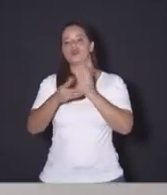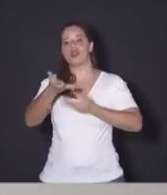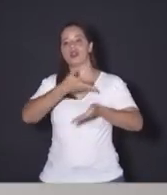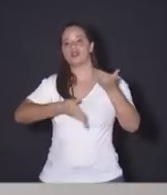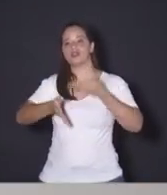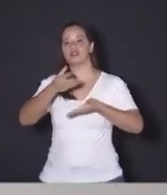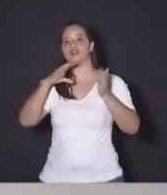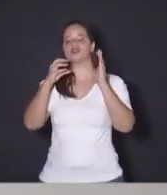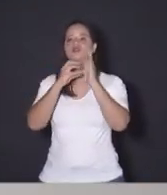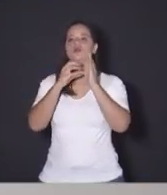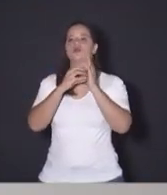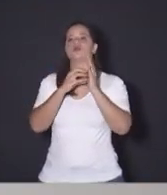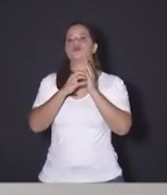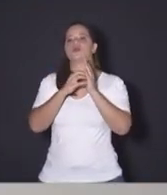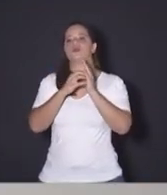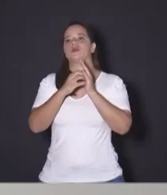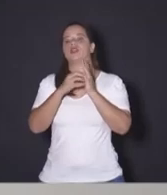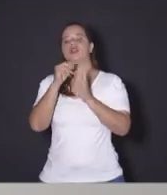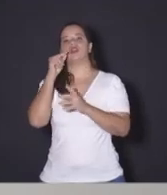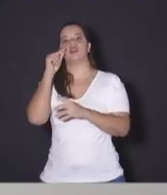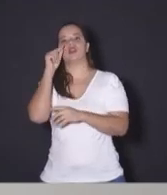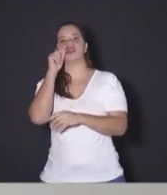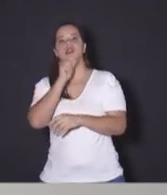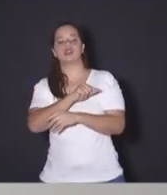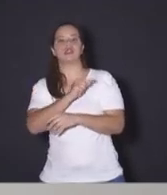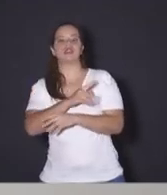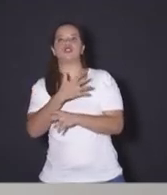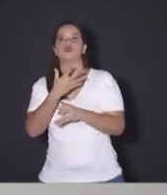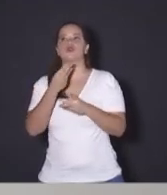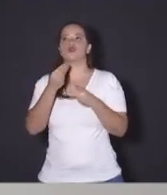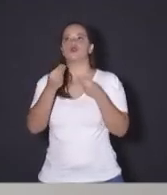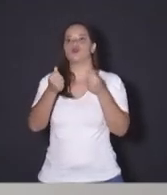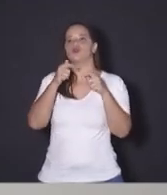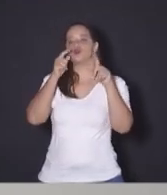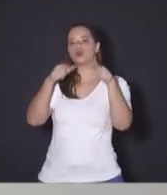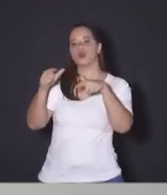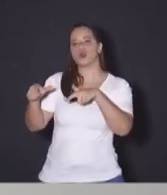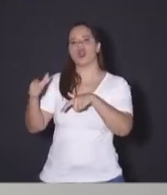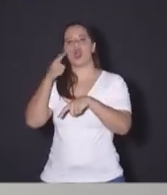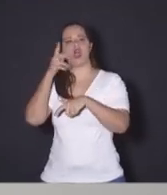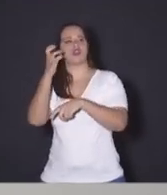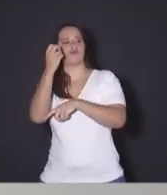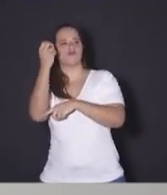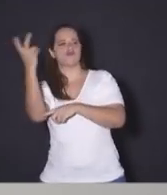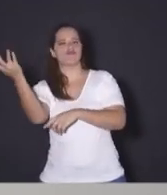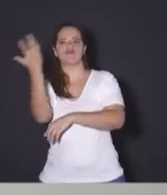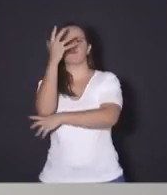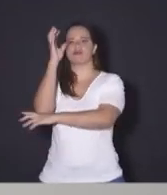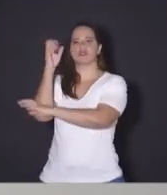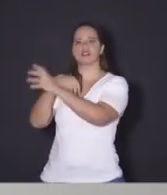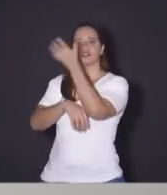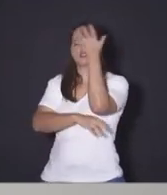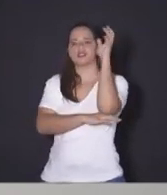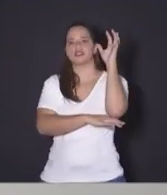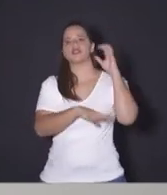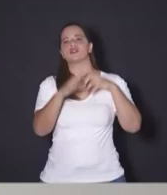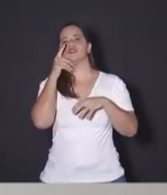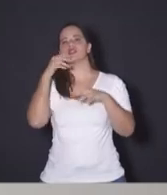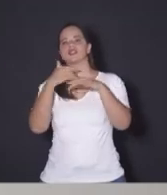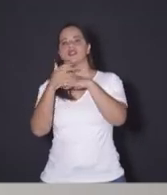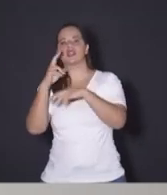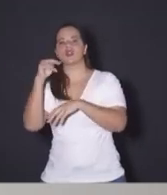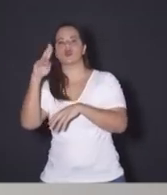muito com a comunidade eles os lugares turísticos ambientais de tucano as